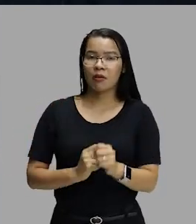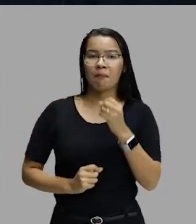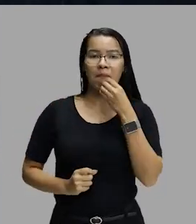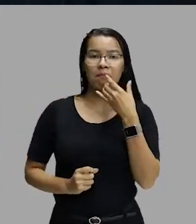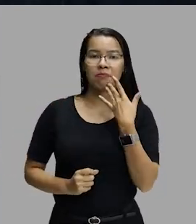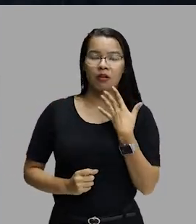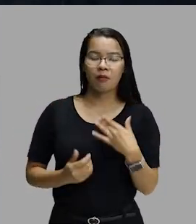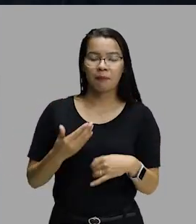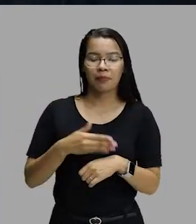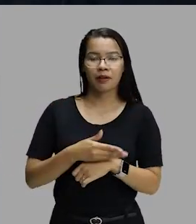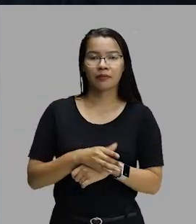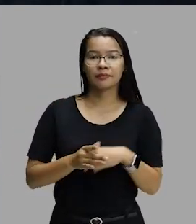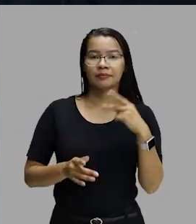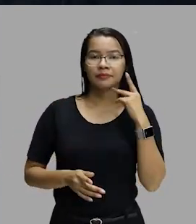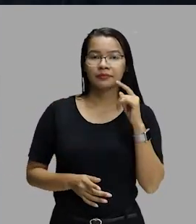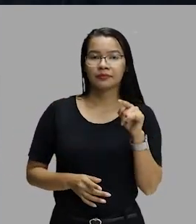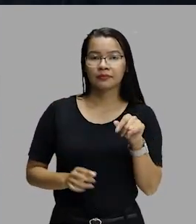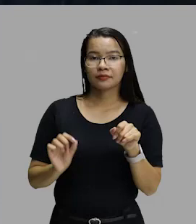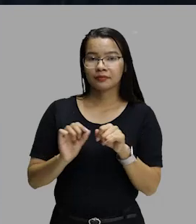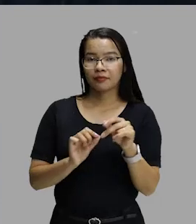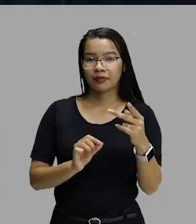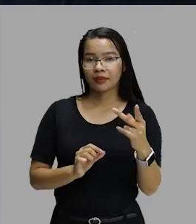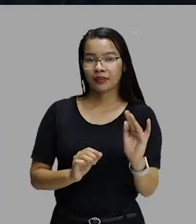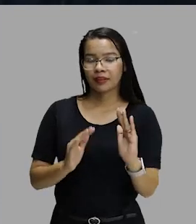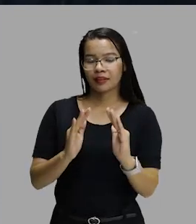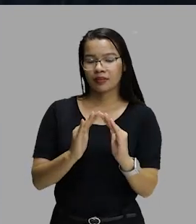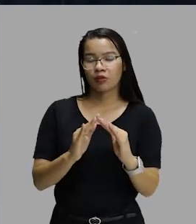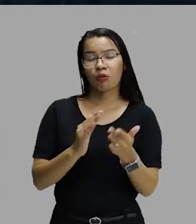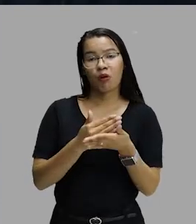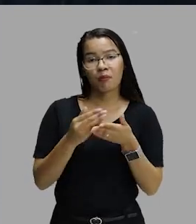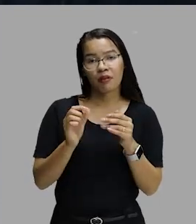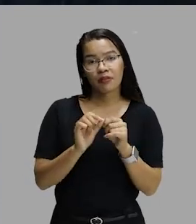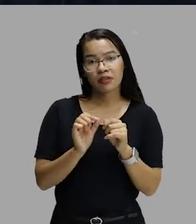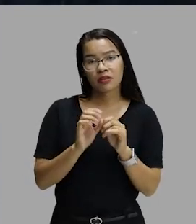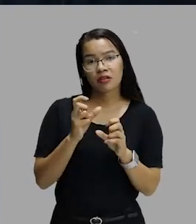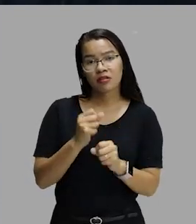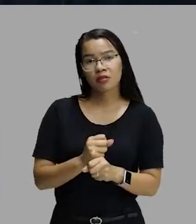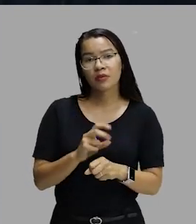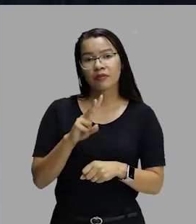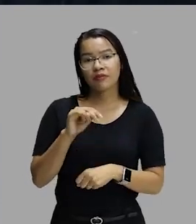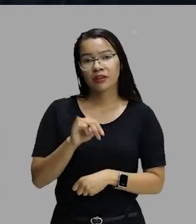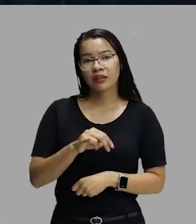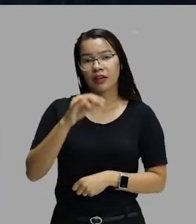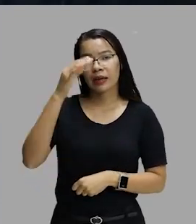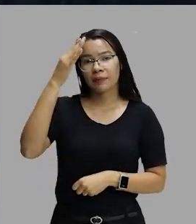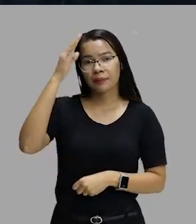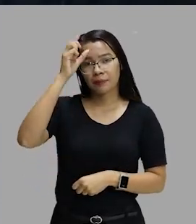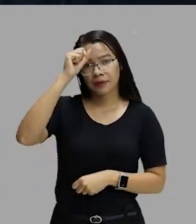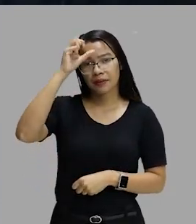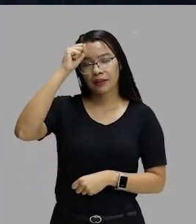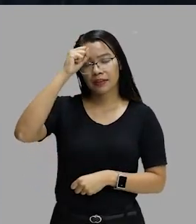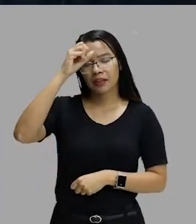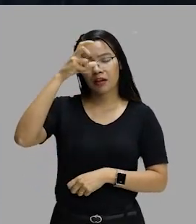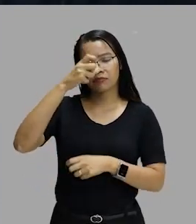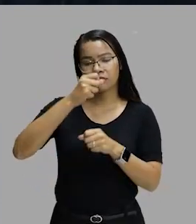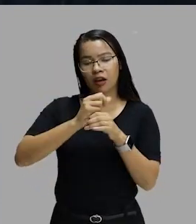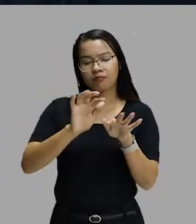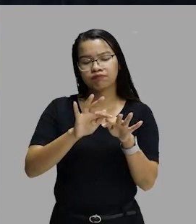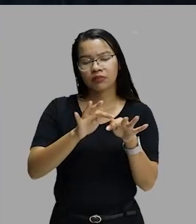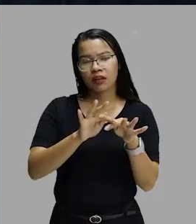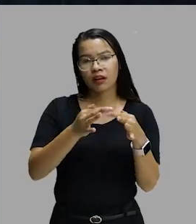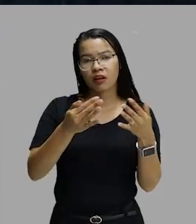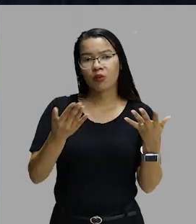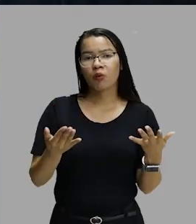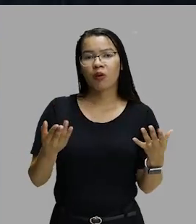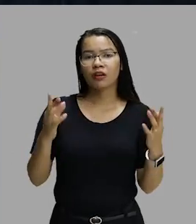boa prática para você fazer aí na sua casa. Começa a fazer resumos e aí você vai aprender a sintetizar. Já já você vai aprender